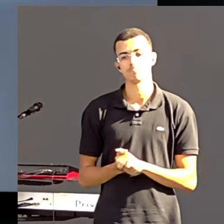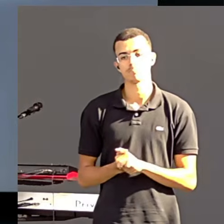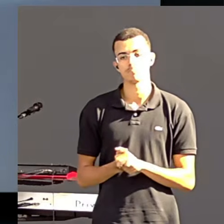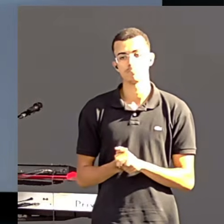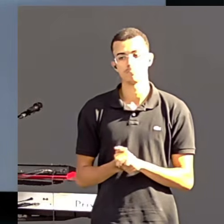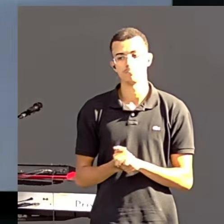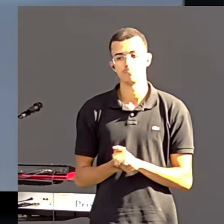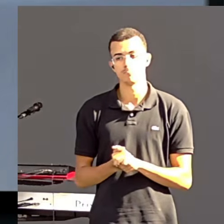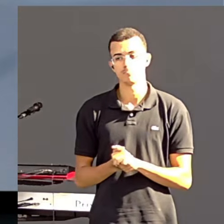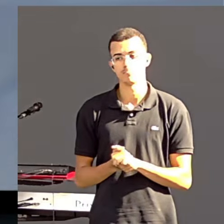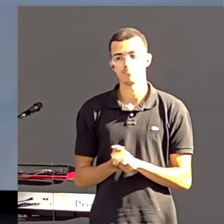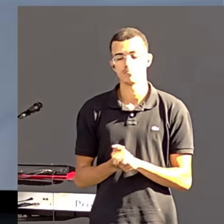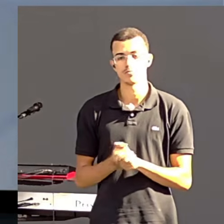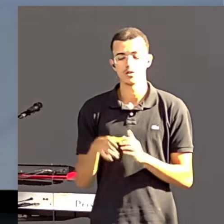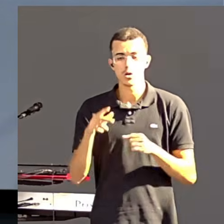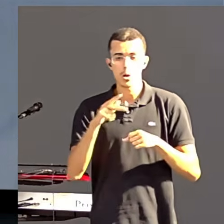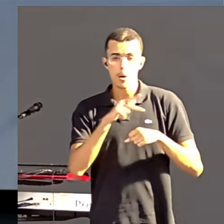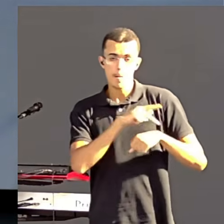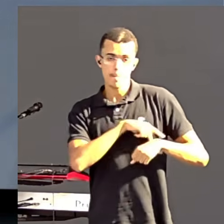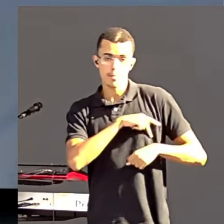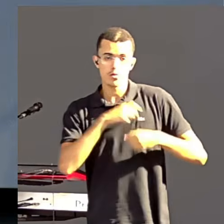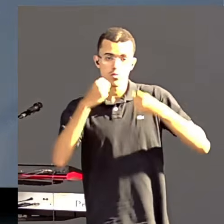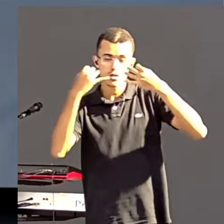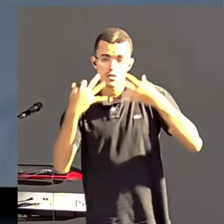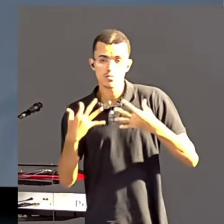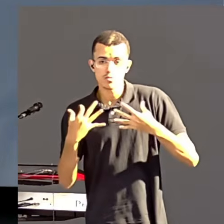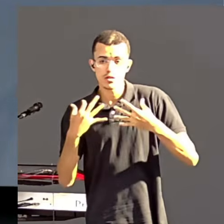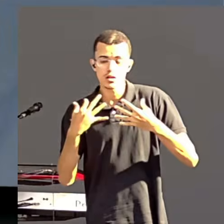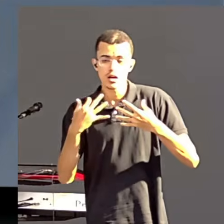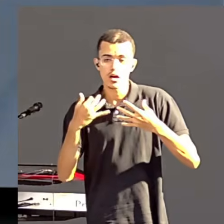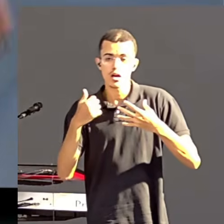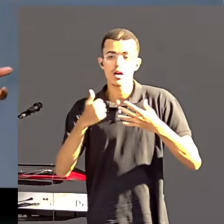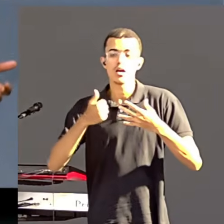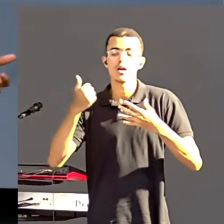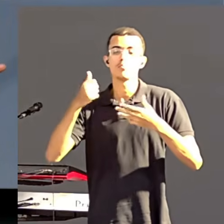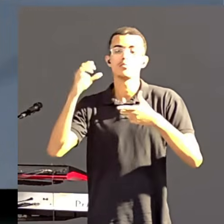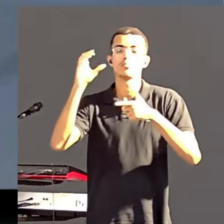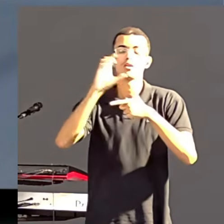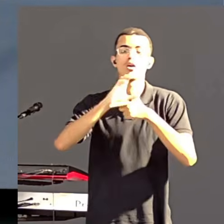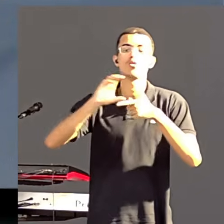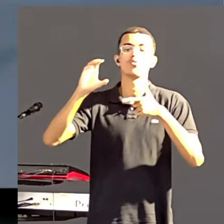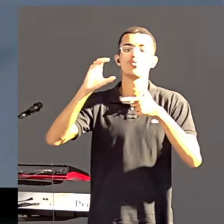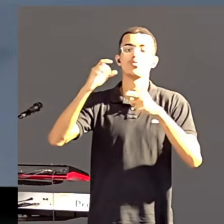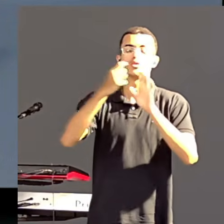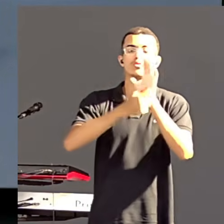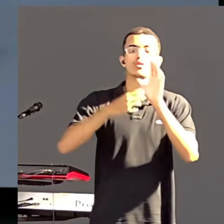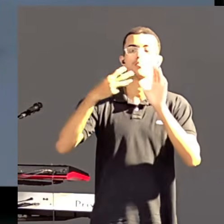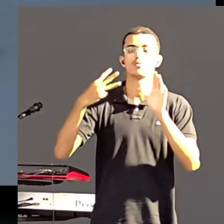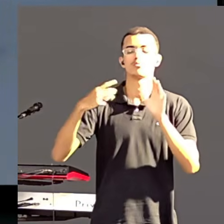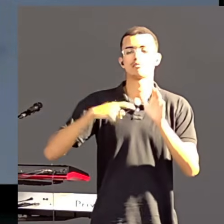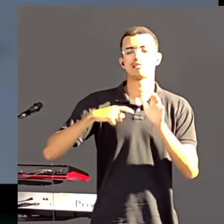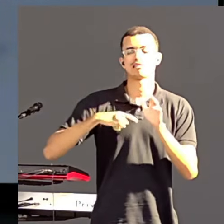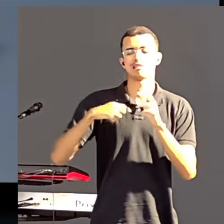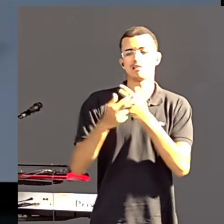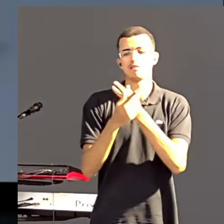é colocado passivamente, como Paulo diz em 1 Coríntios capítulo 11, 23. Por causa disso, tem muita gente